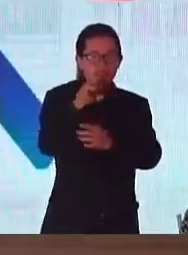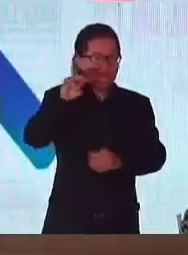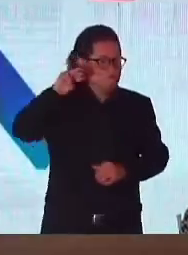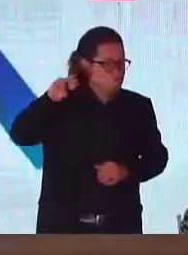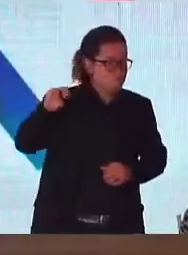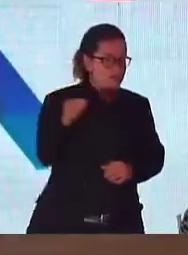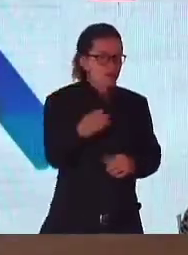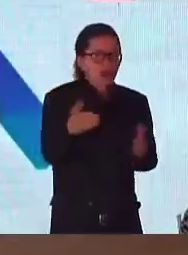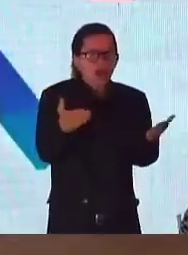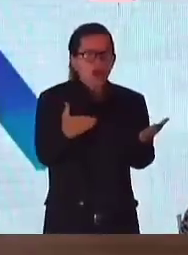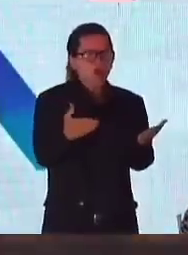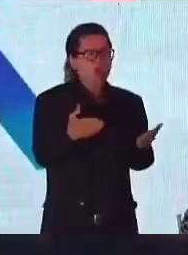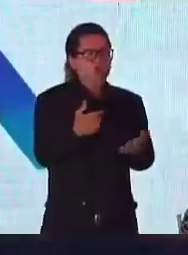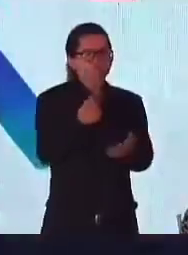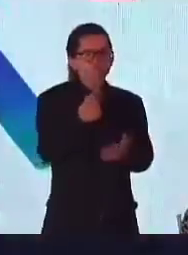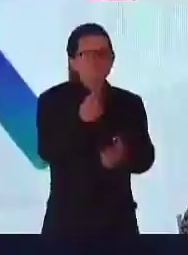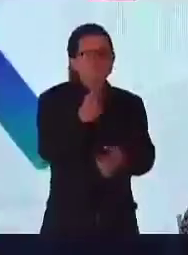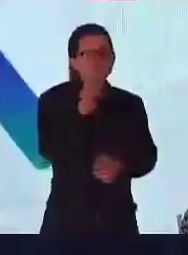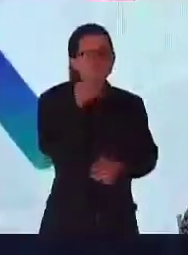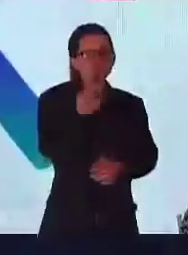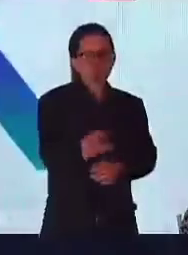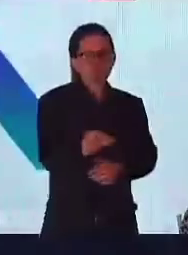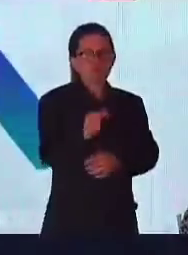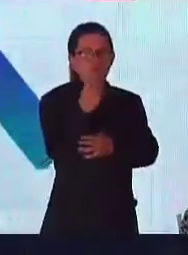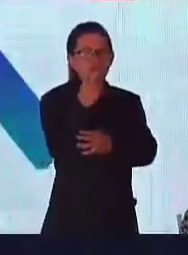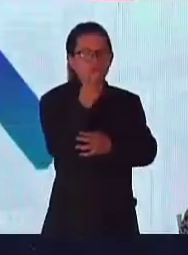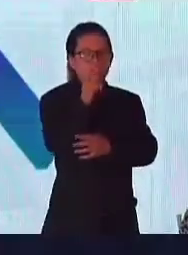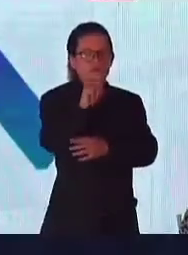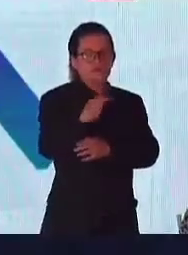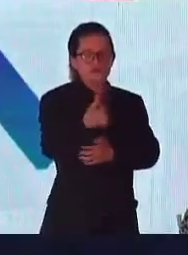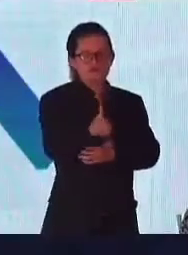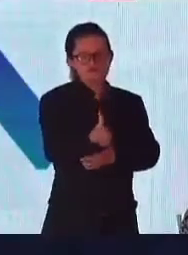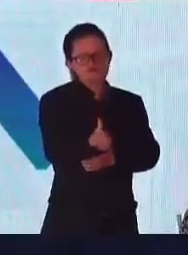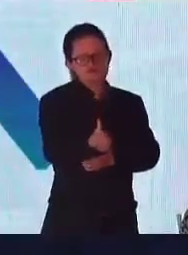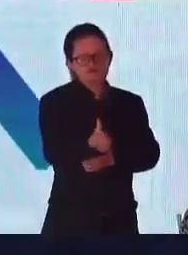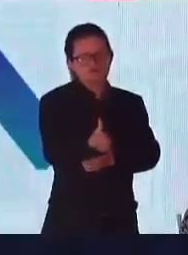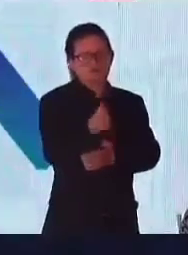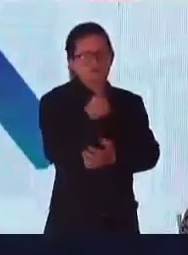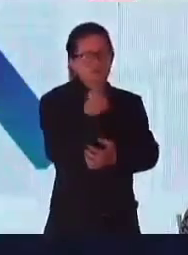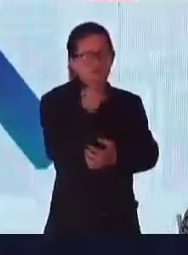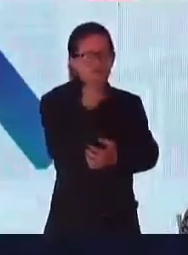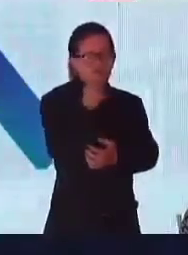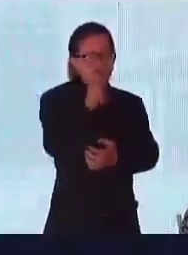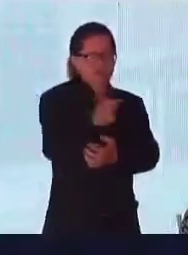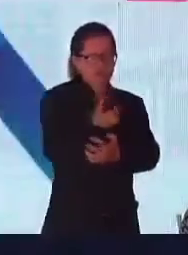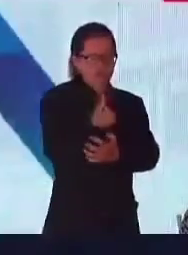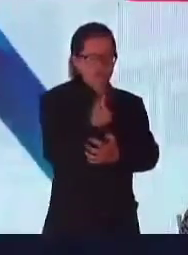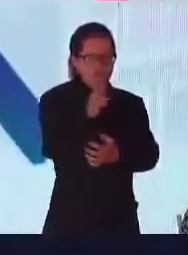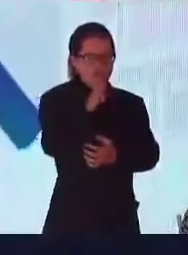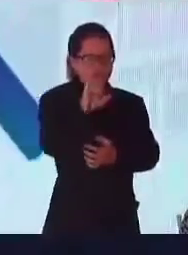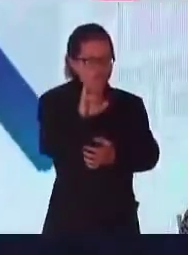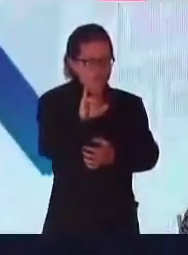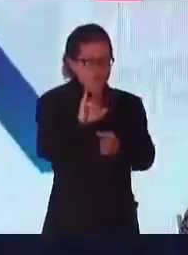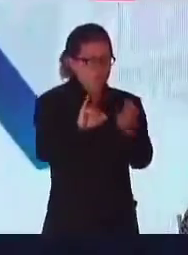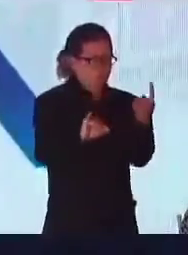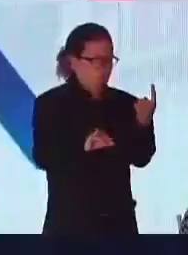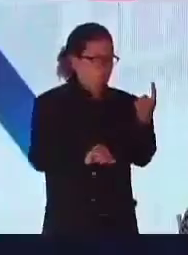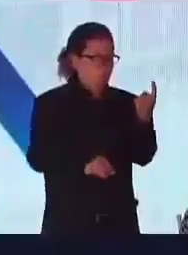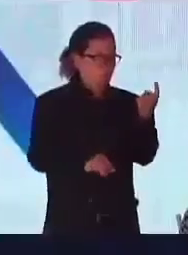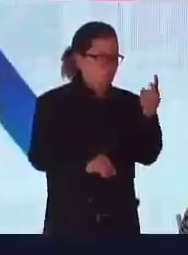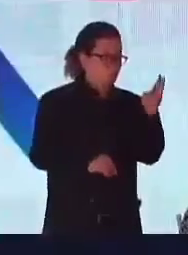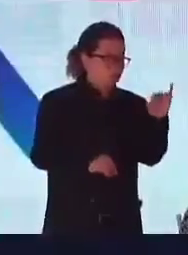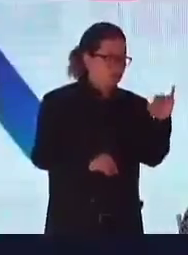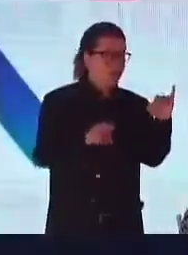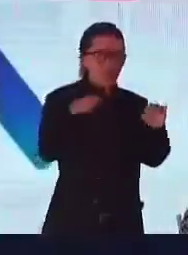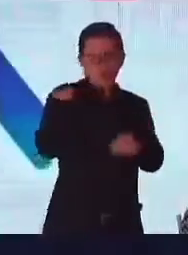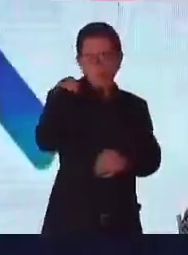ano não vai passar de 2,6. Desses 2,6 bilhões, 1 bilhão serão para